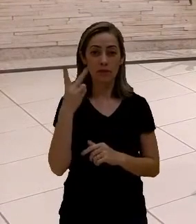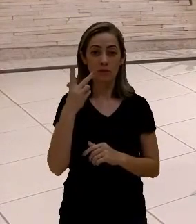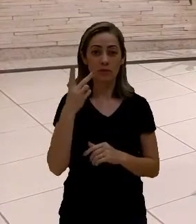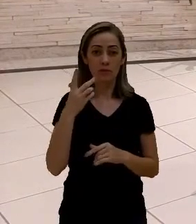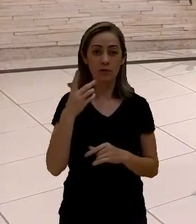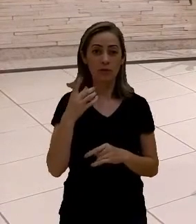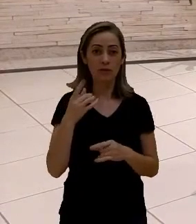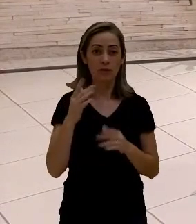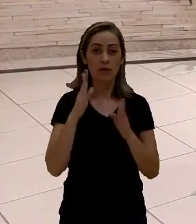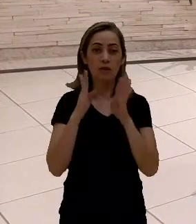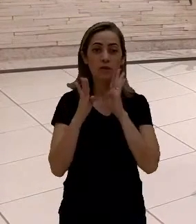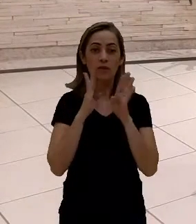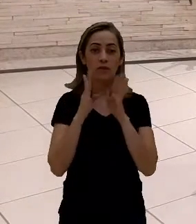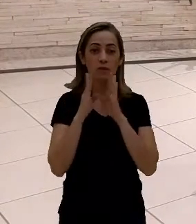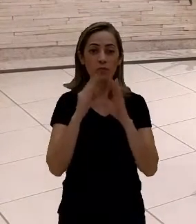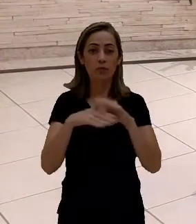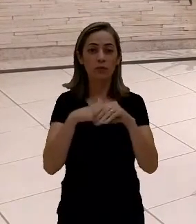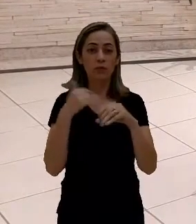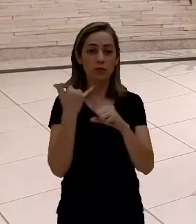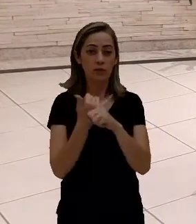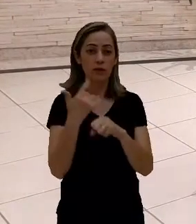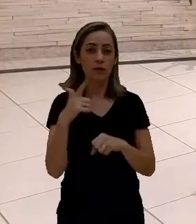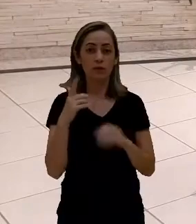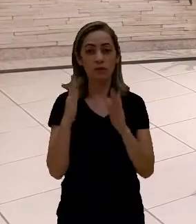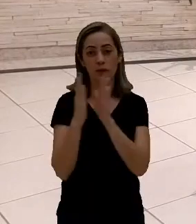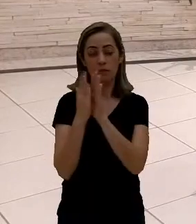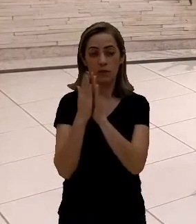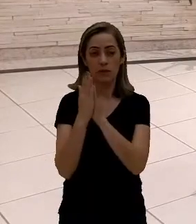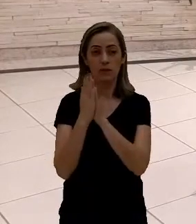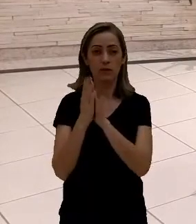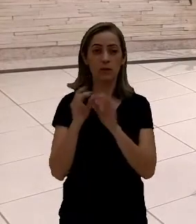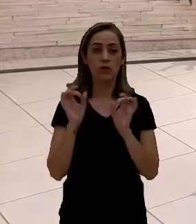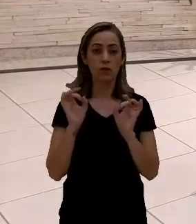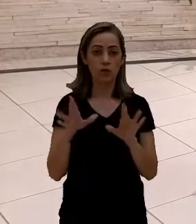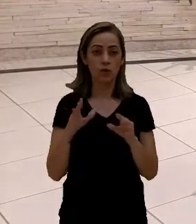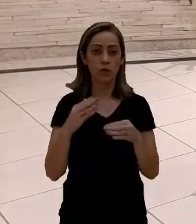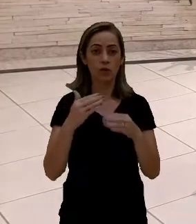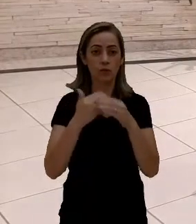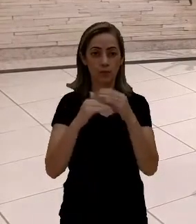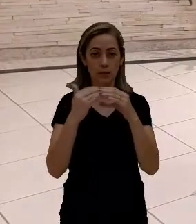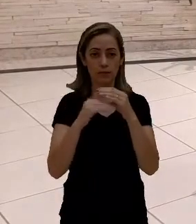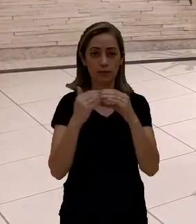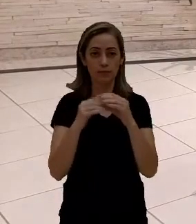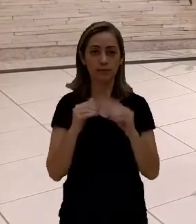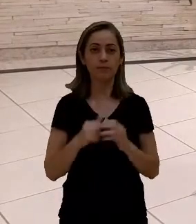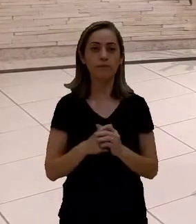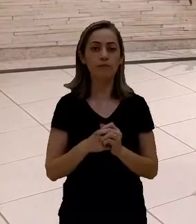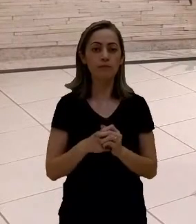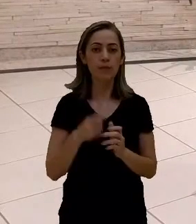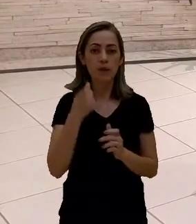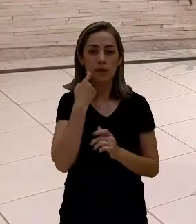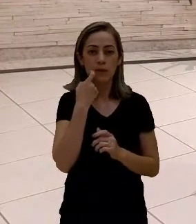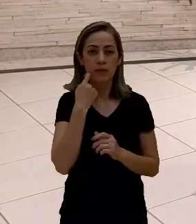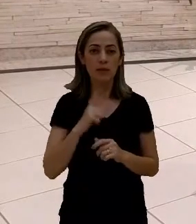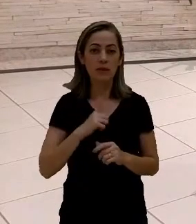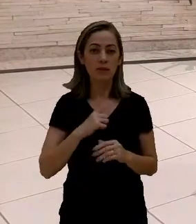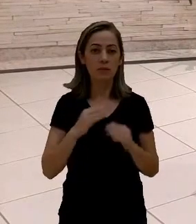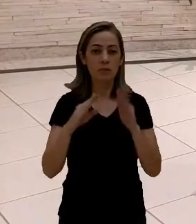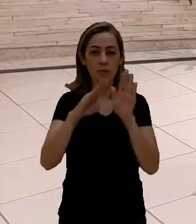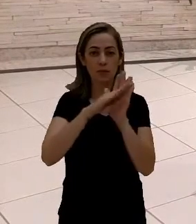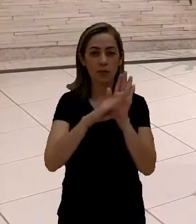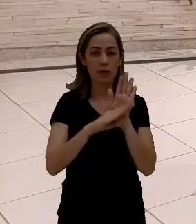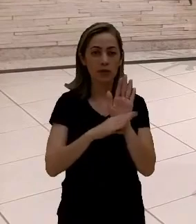Facebook pelo YouTube não tem presencialmente são Só pelas redes sociais sexta-feira nós temos o programa gravado que nós passamos toda